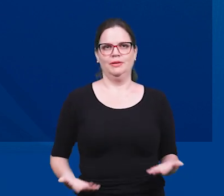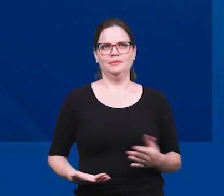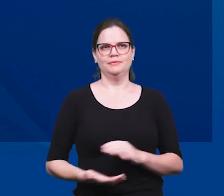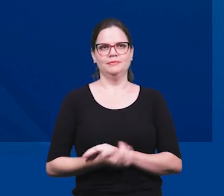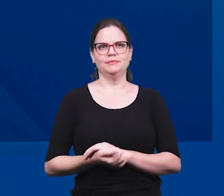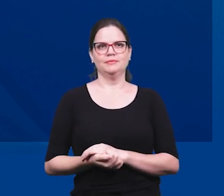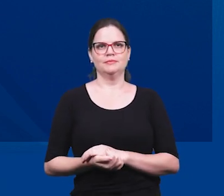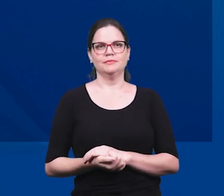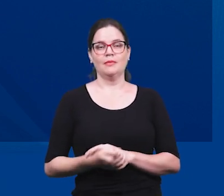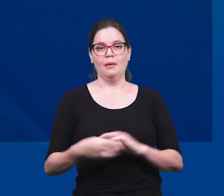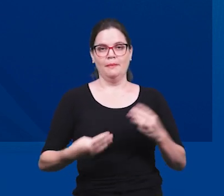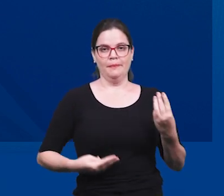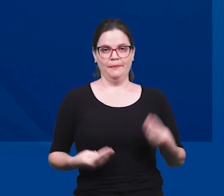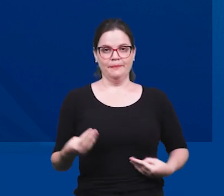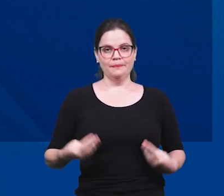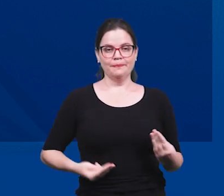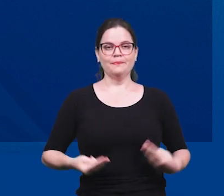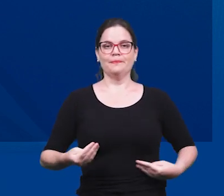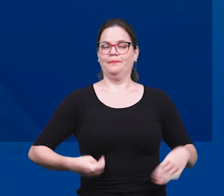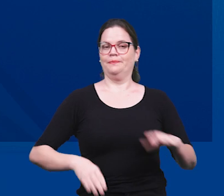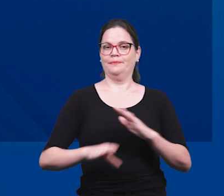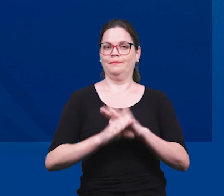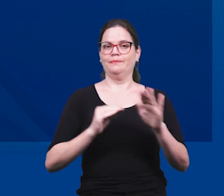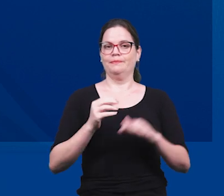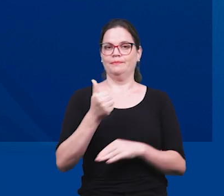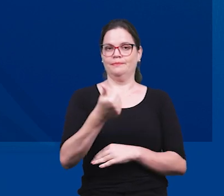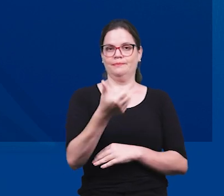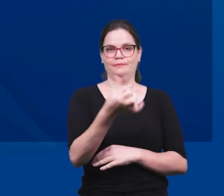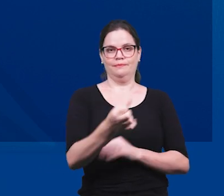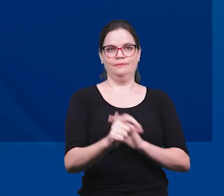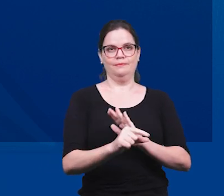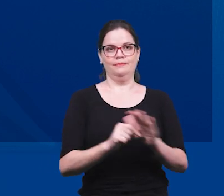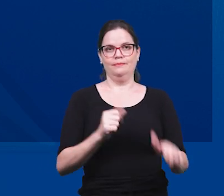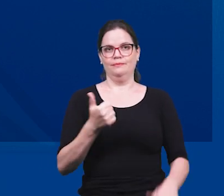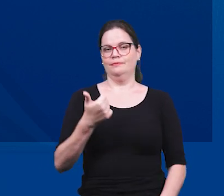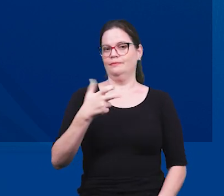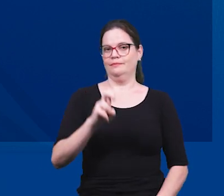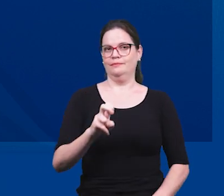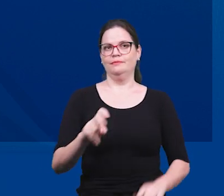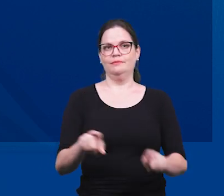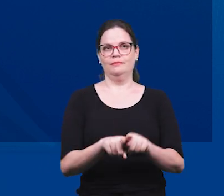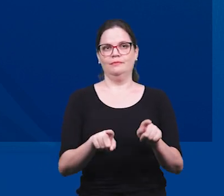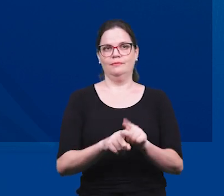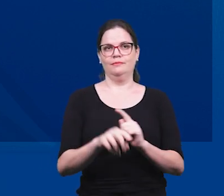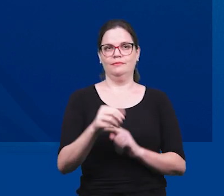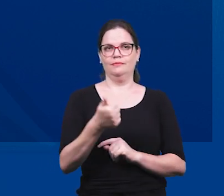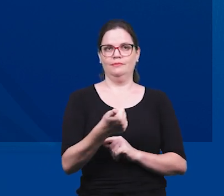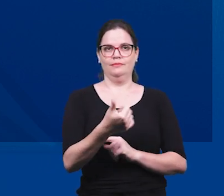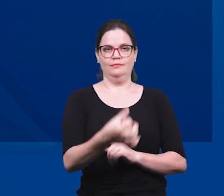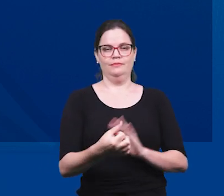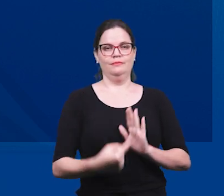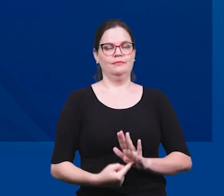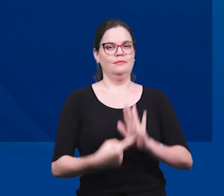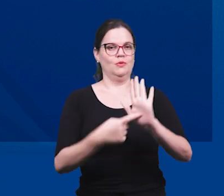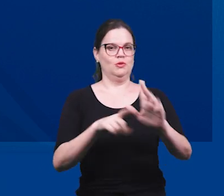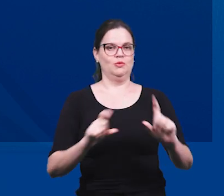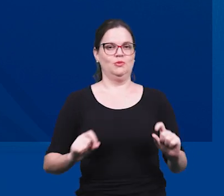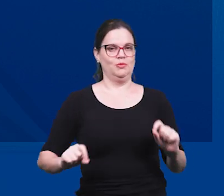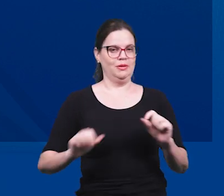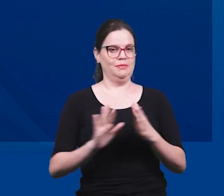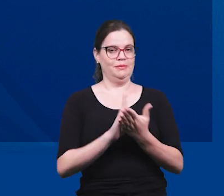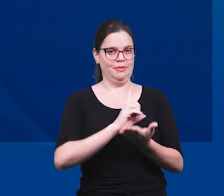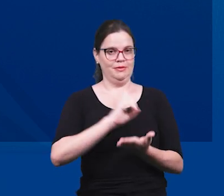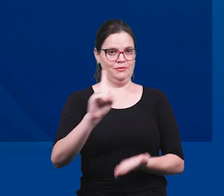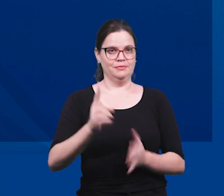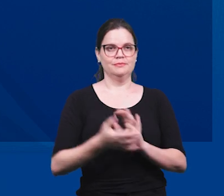em Marcos capítulo 16, versículo 15 e 16, a palavra fala assim: